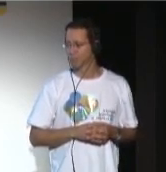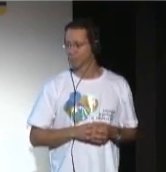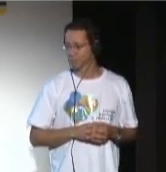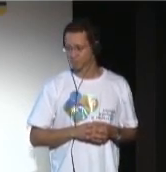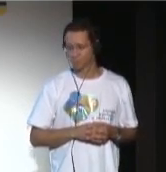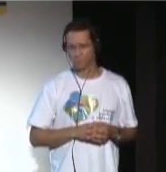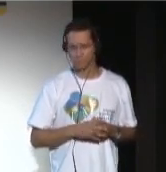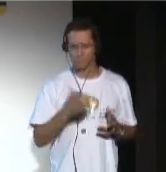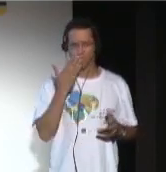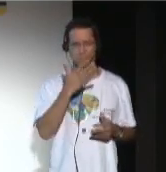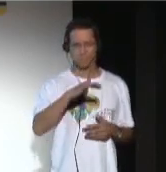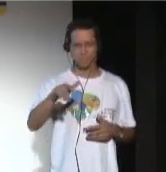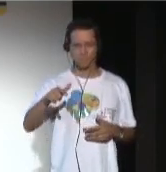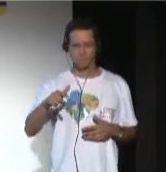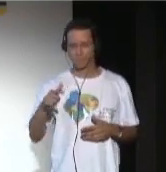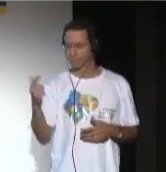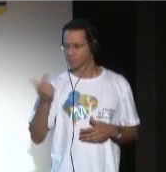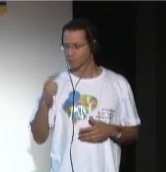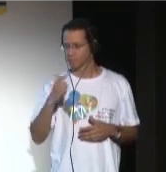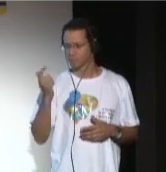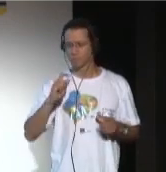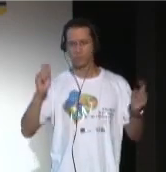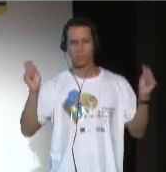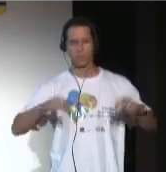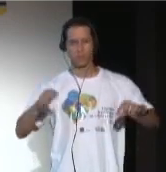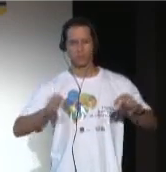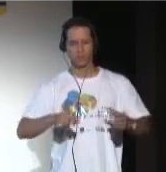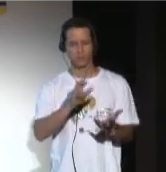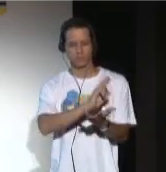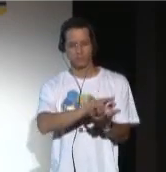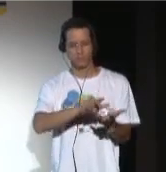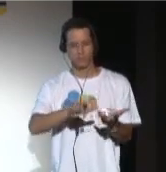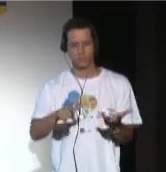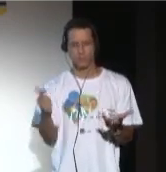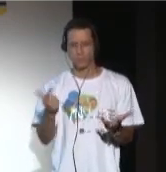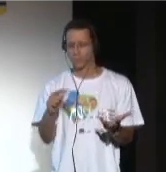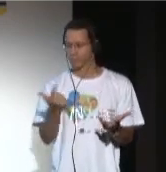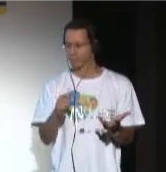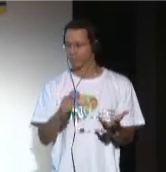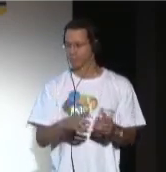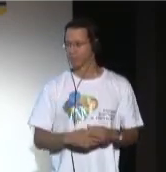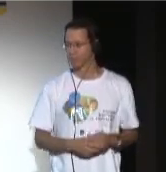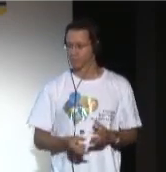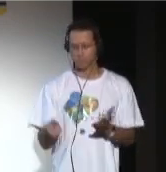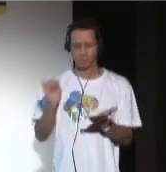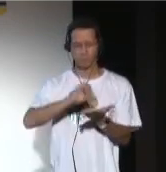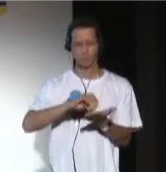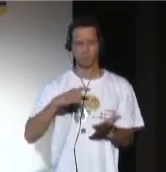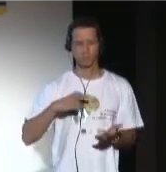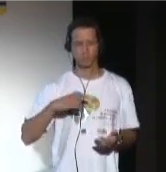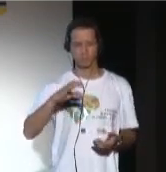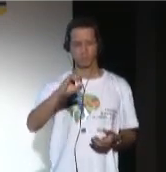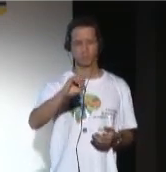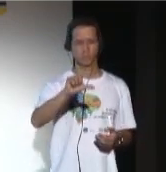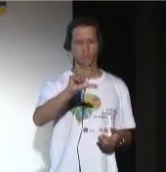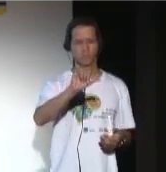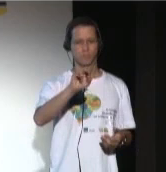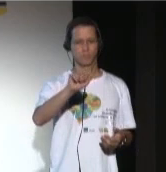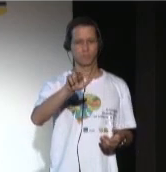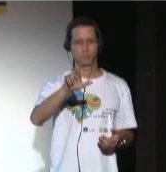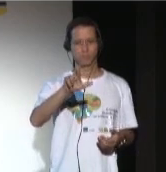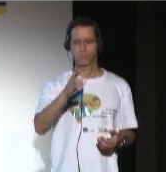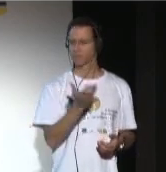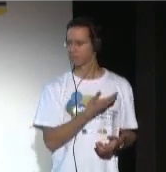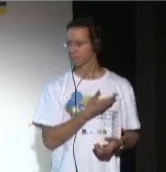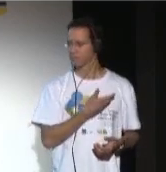Essas crianças aqui não têm esse conjunto de competências. Olha o que eles estão fazendo aqui, ó. No meio tem o Oliver Button, meu amiguinho,